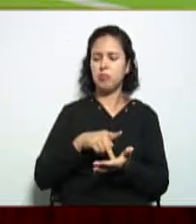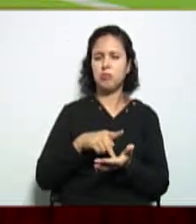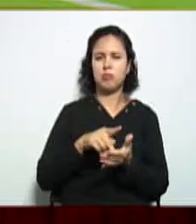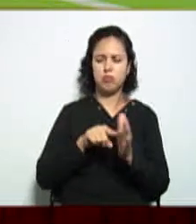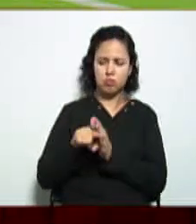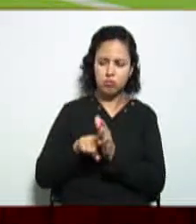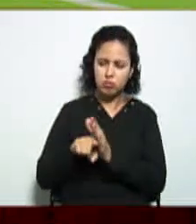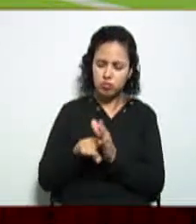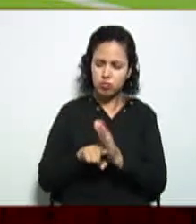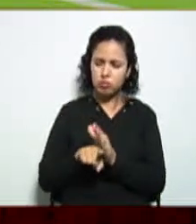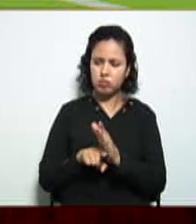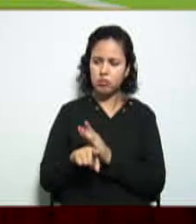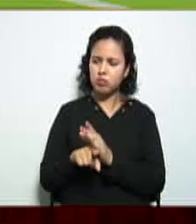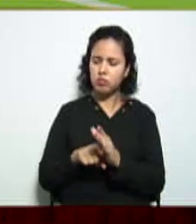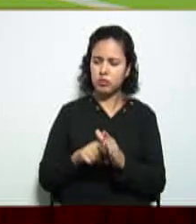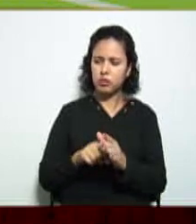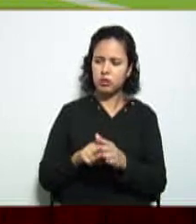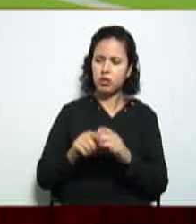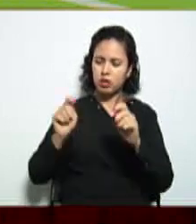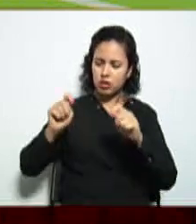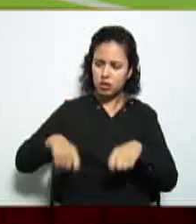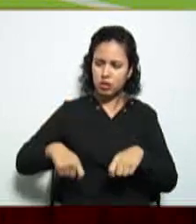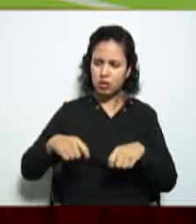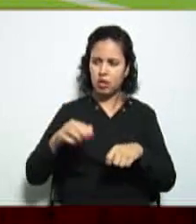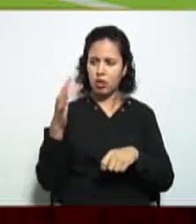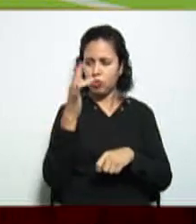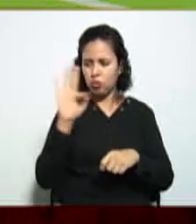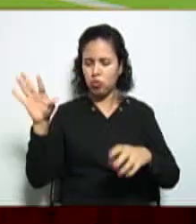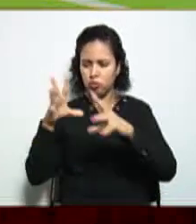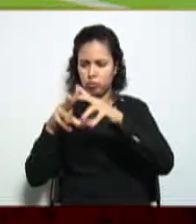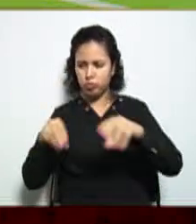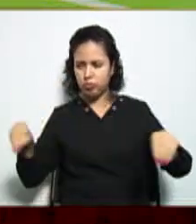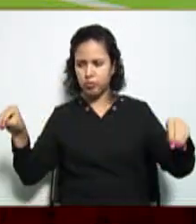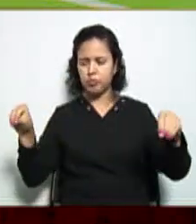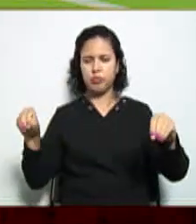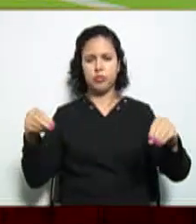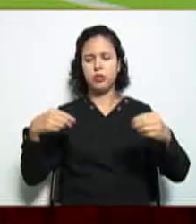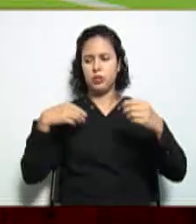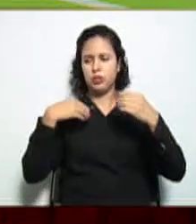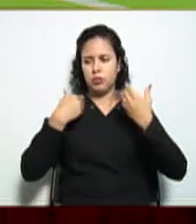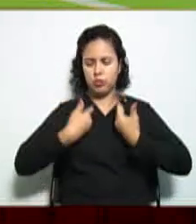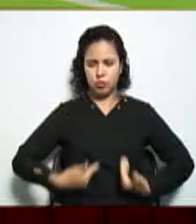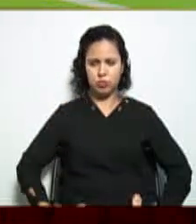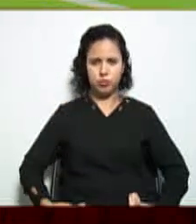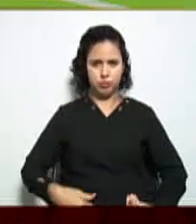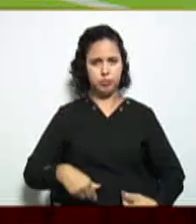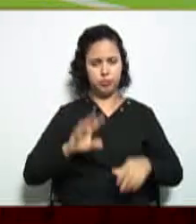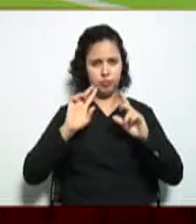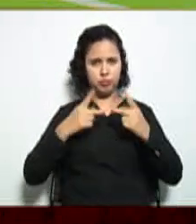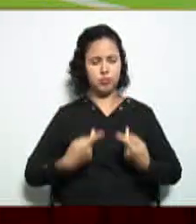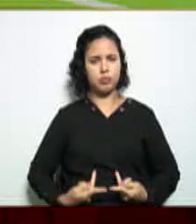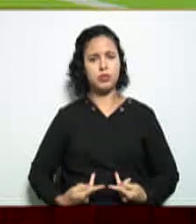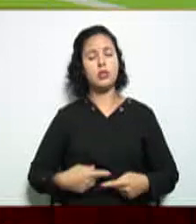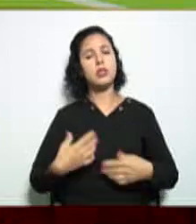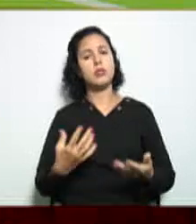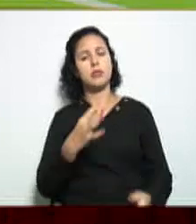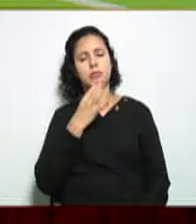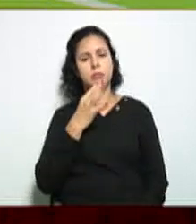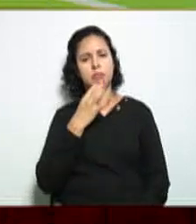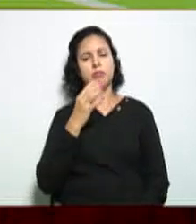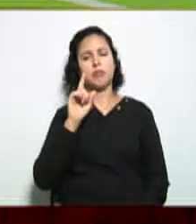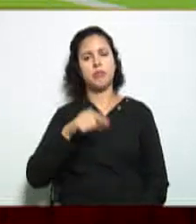várias pessoas e viu que ela tem a reação de diminuir a dor no corpo humano. Então, né, o conhecimento ele é construído assim,